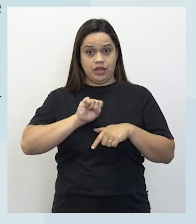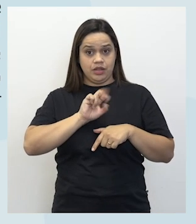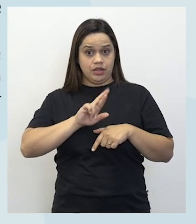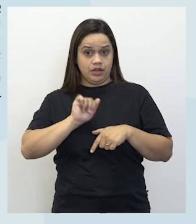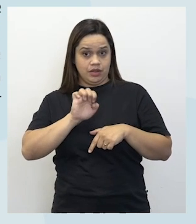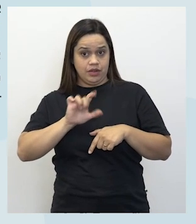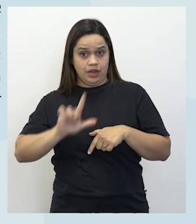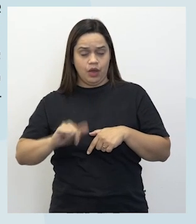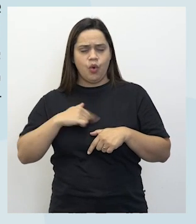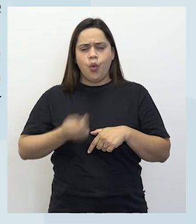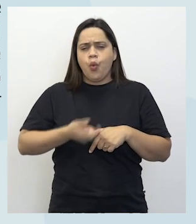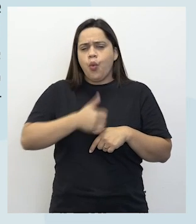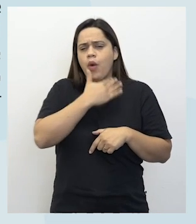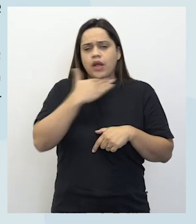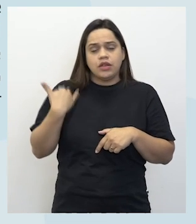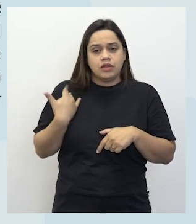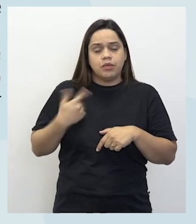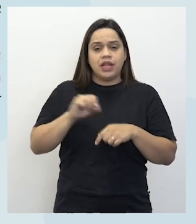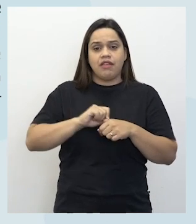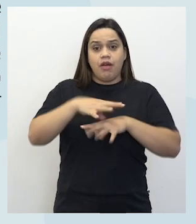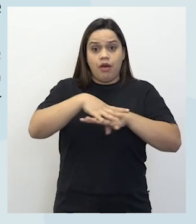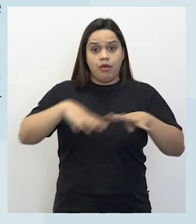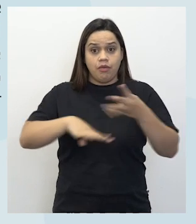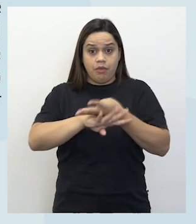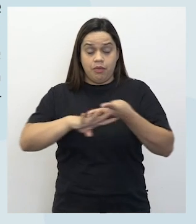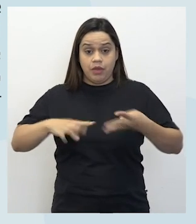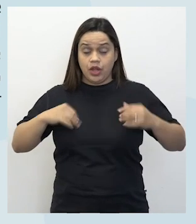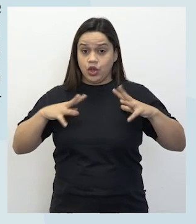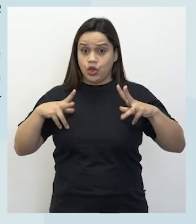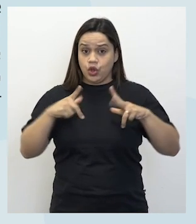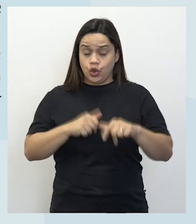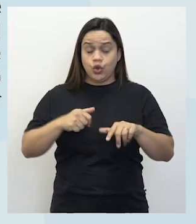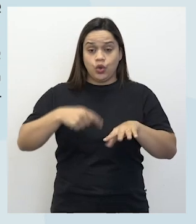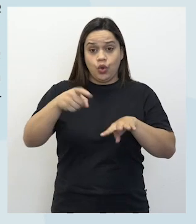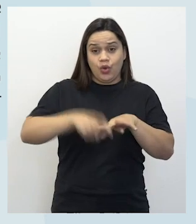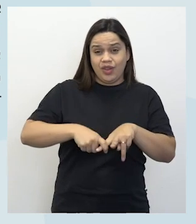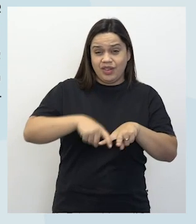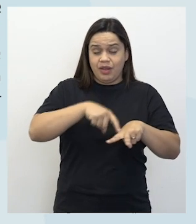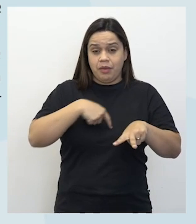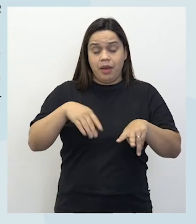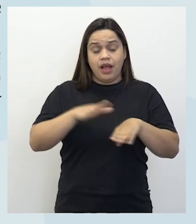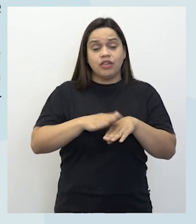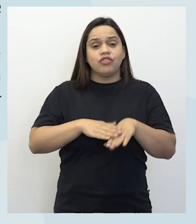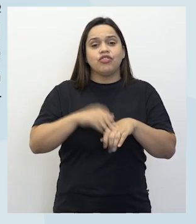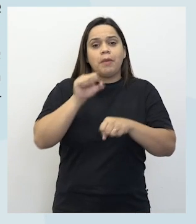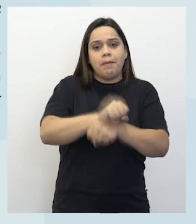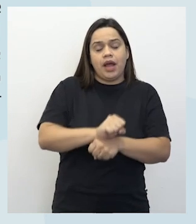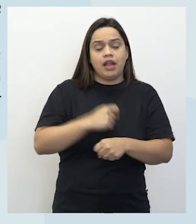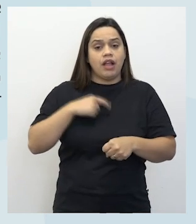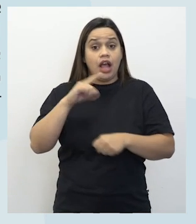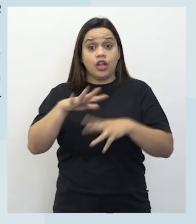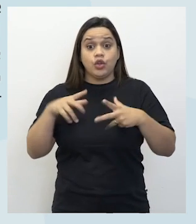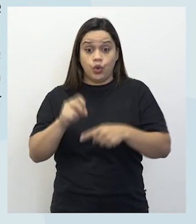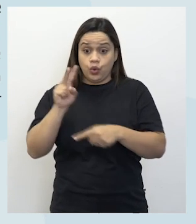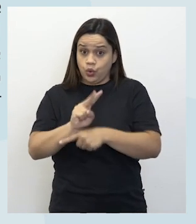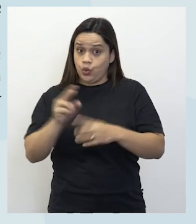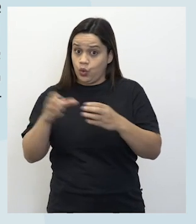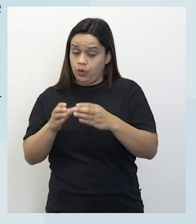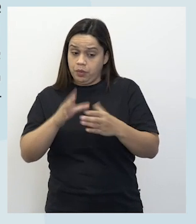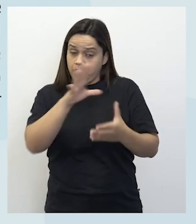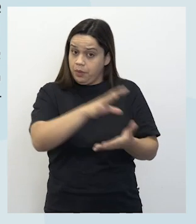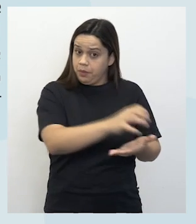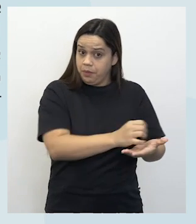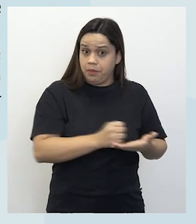quase morta, presa a uma rede de pesca com as patinhas esquerdas paralisadas. Foi recolhida pela equipe do Centro de Reabilitação